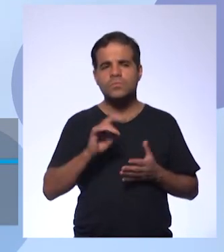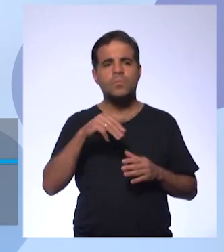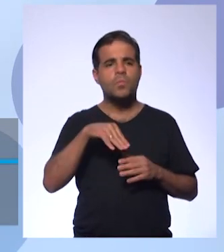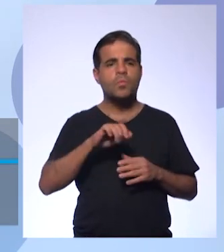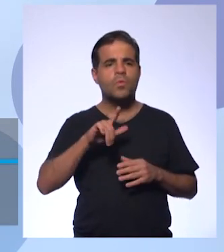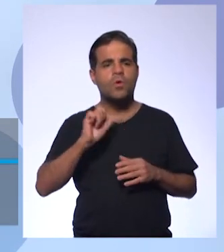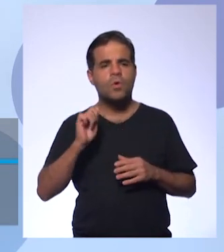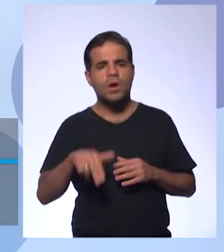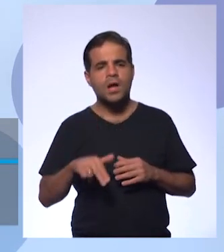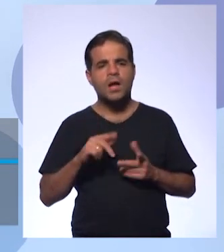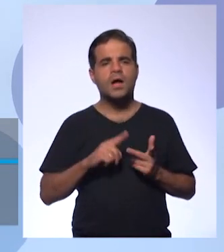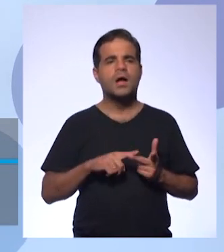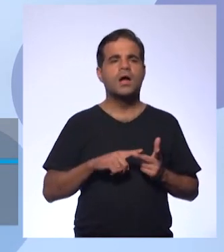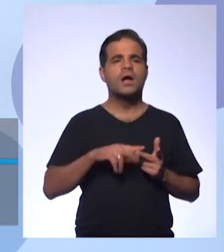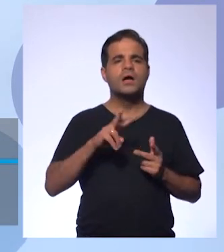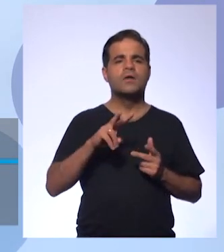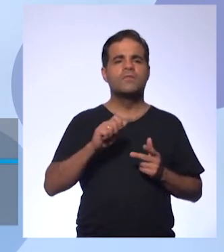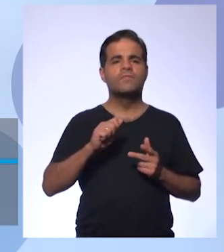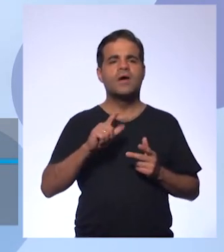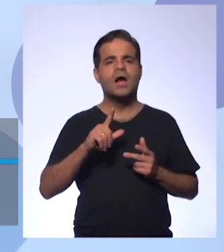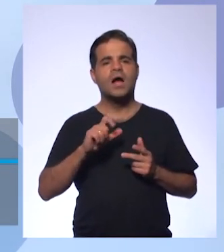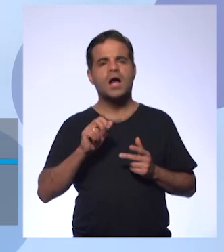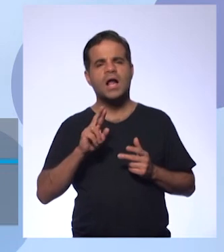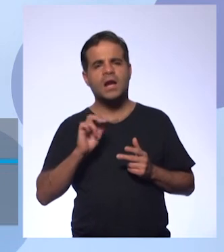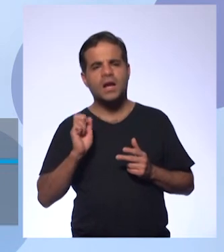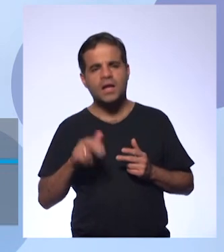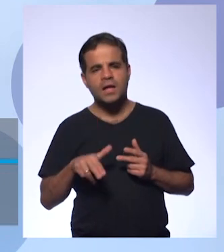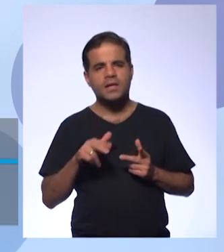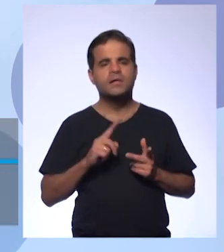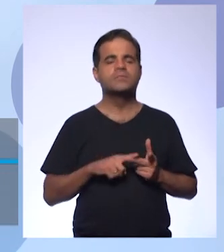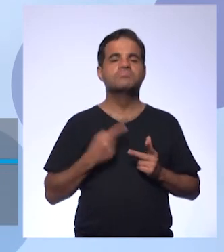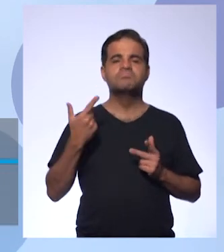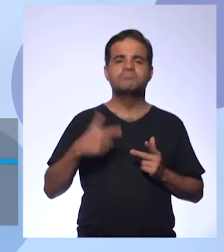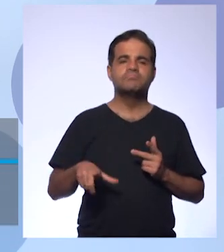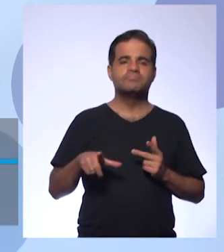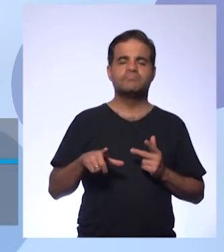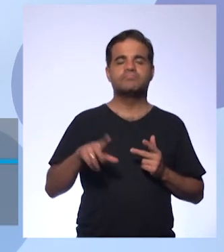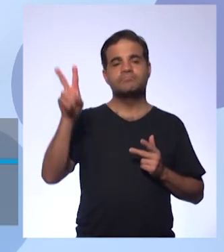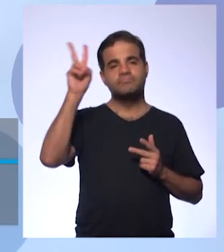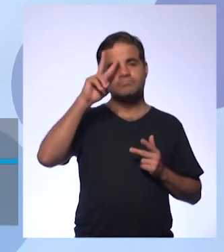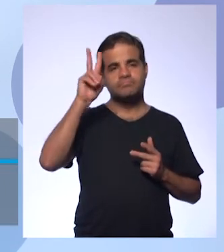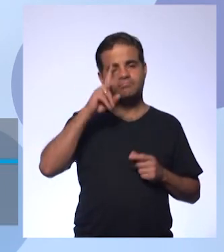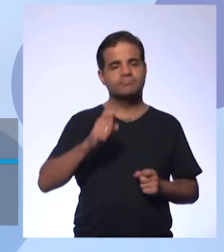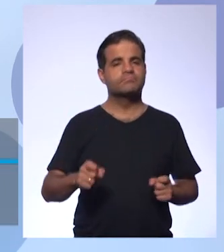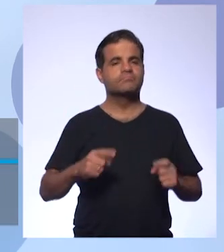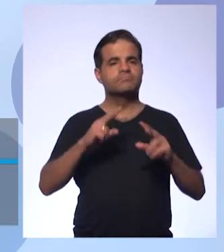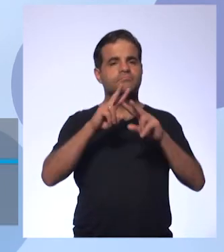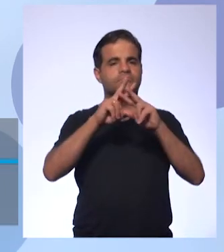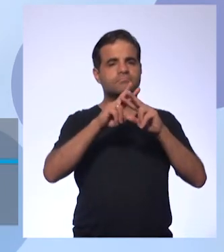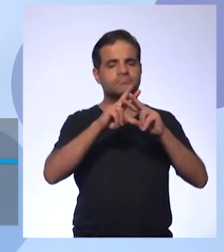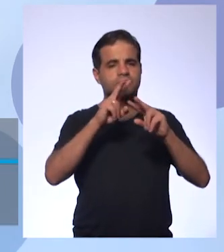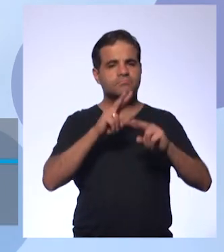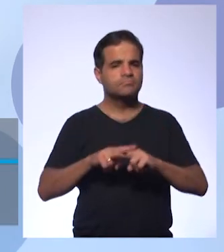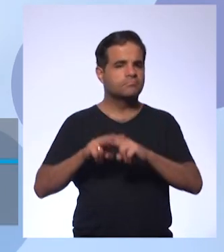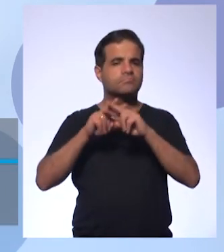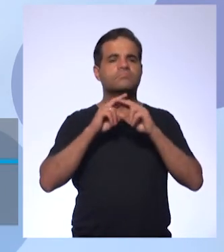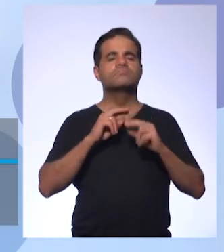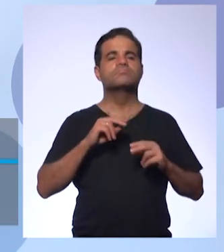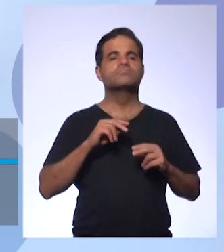Mulan, Valerian, deixa eu ver qual mais. Histórias Cruzadas, Escritores da